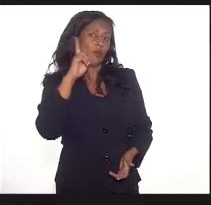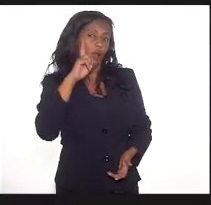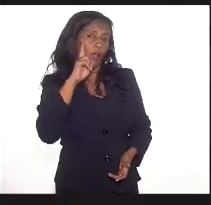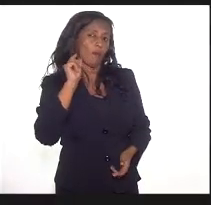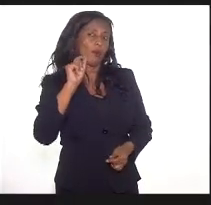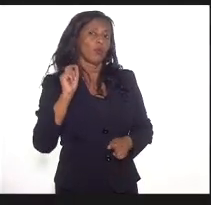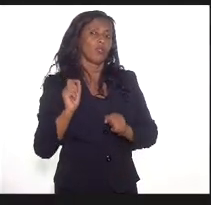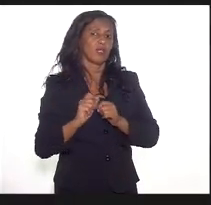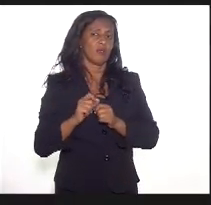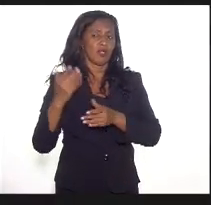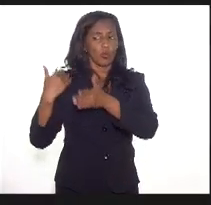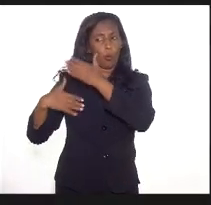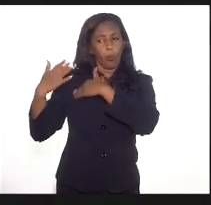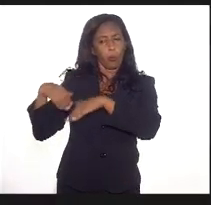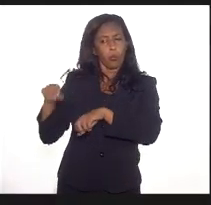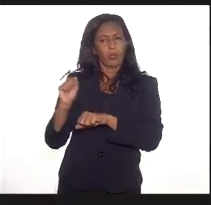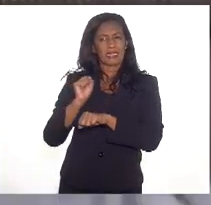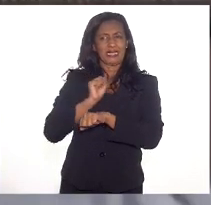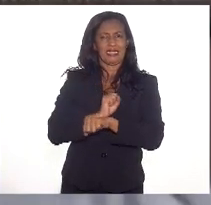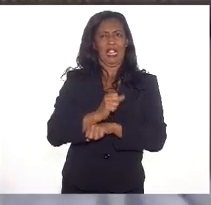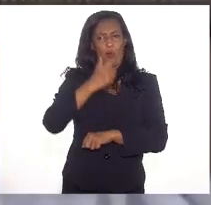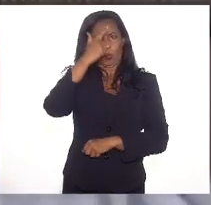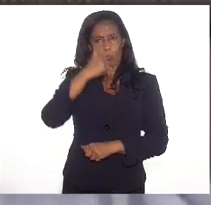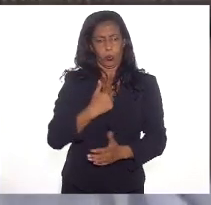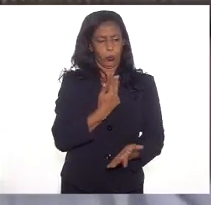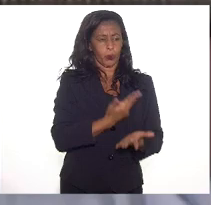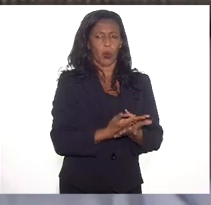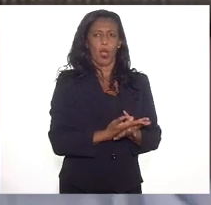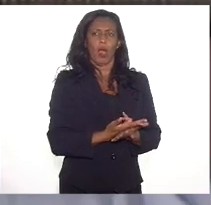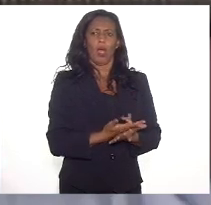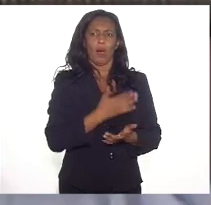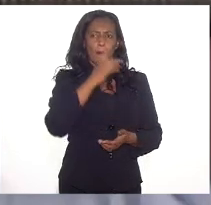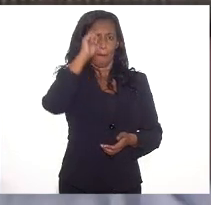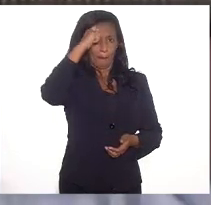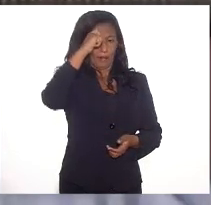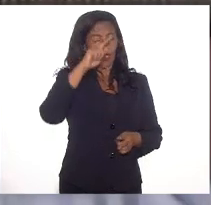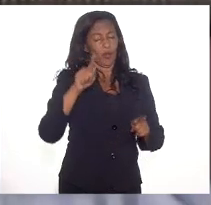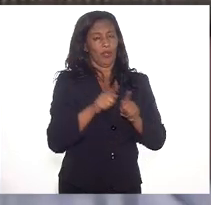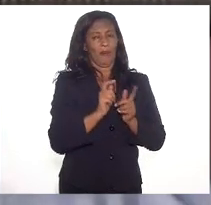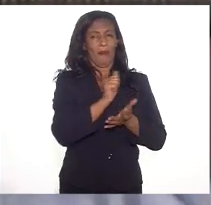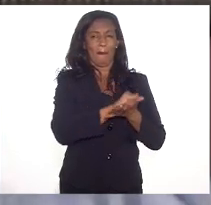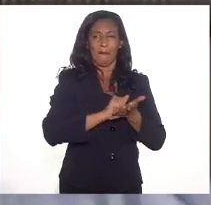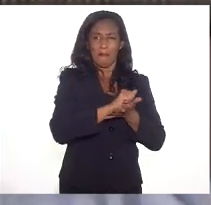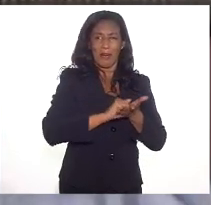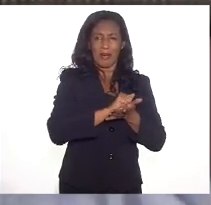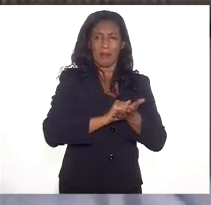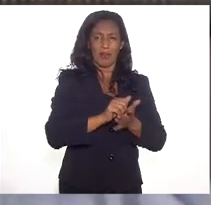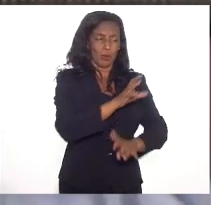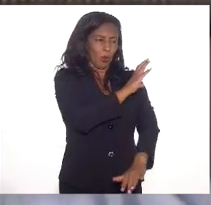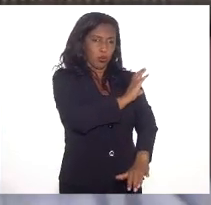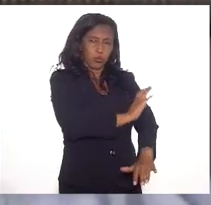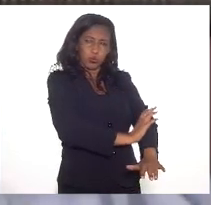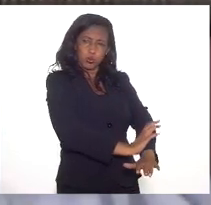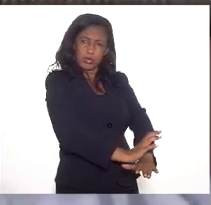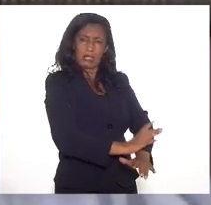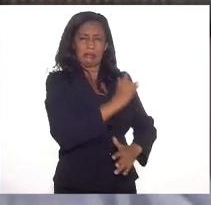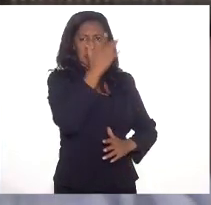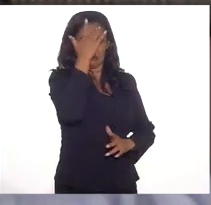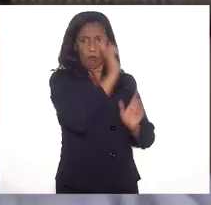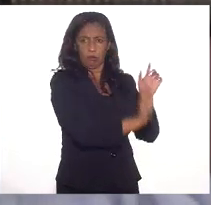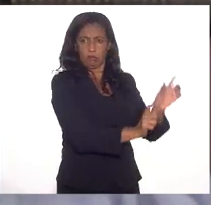com a brutalidade da escravização dos corpos negros e do apagamento das suas ações culturais, identitárias. Né?